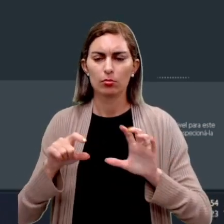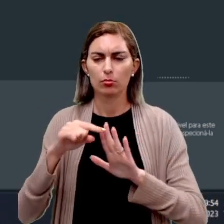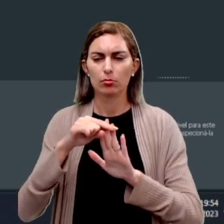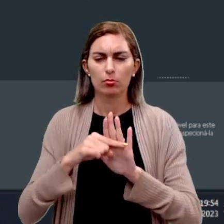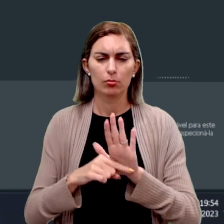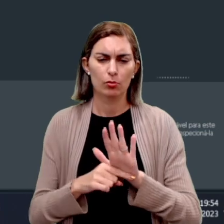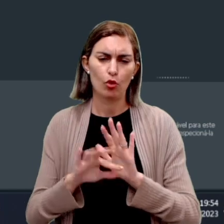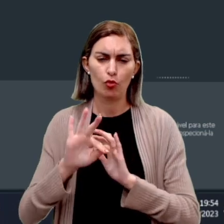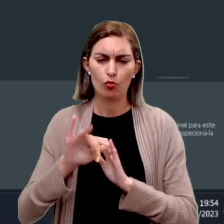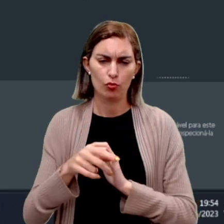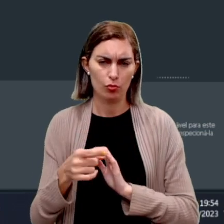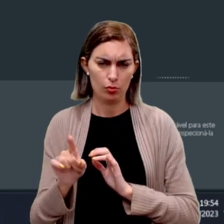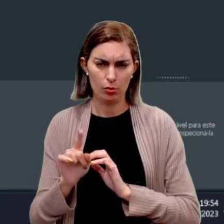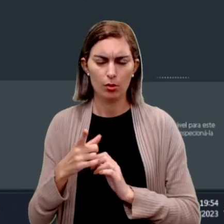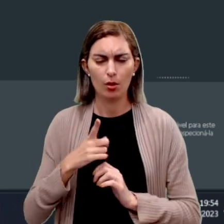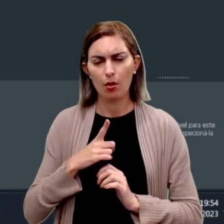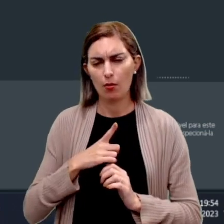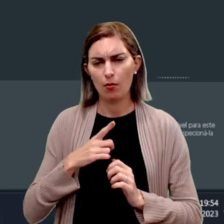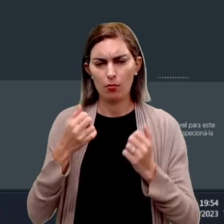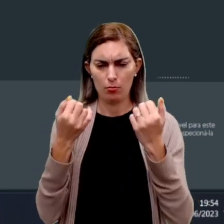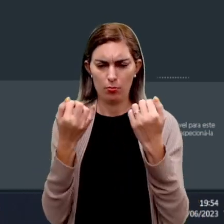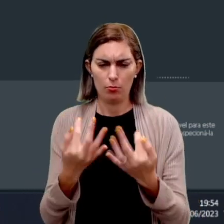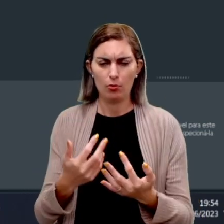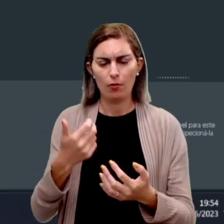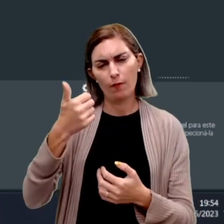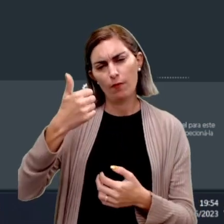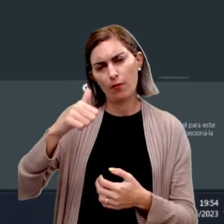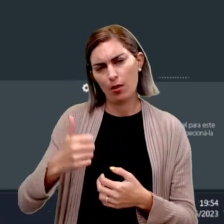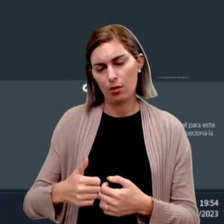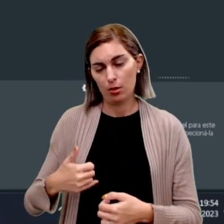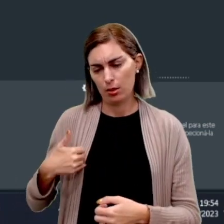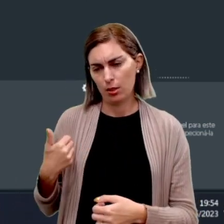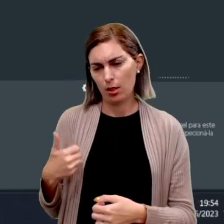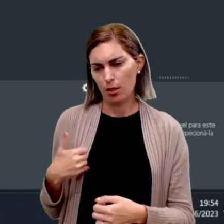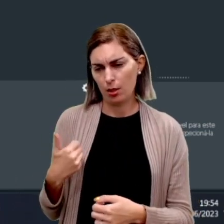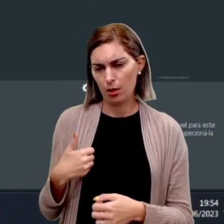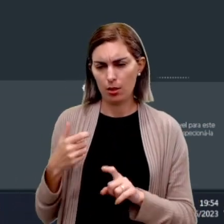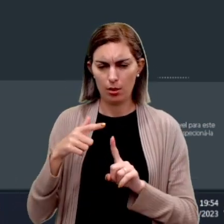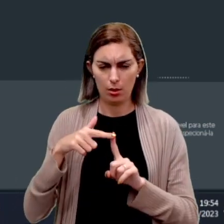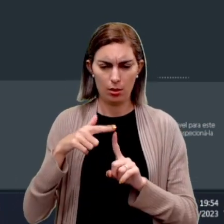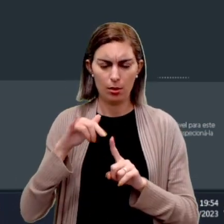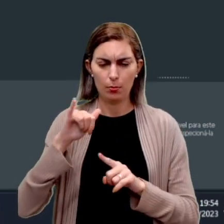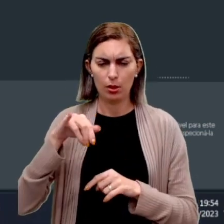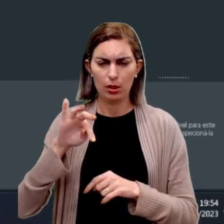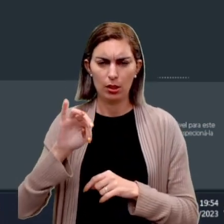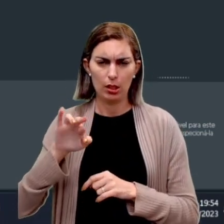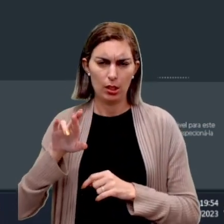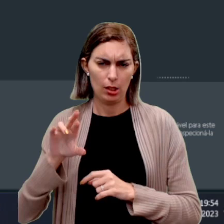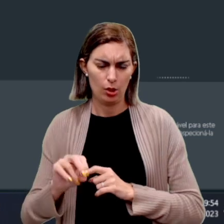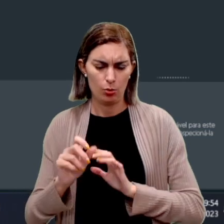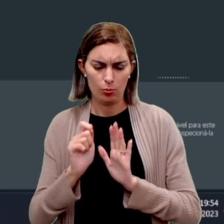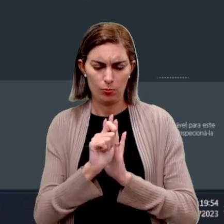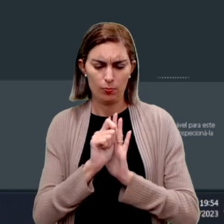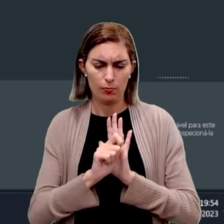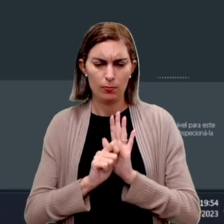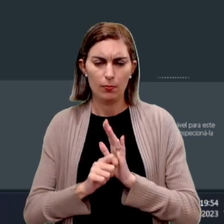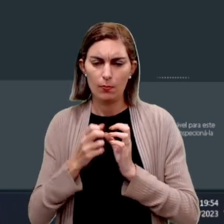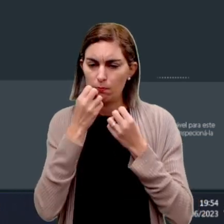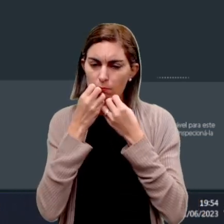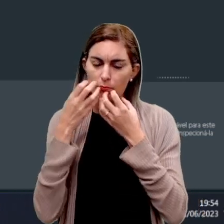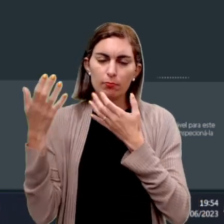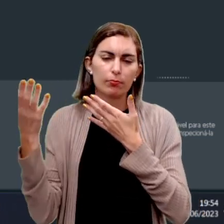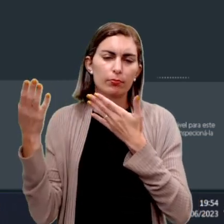da função. Eu declaro a variável idade do tipo inteiro. Ele escreve na tela, seja